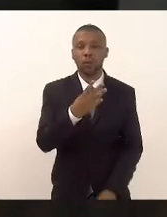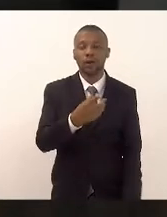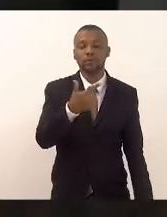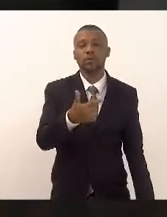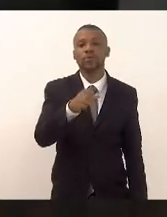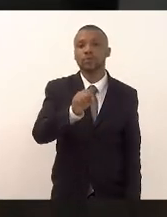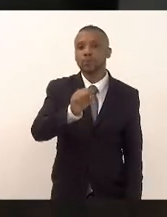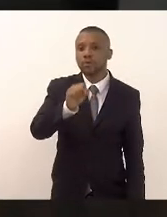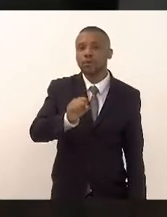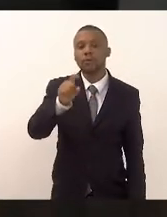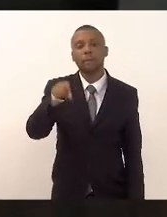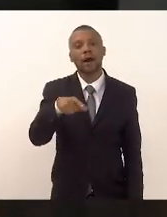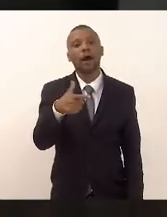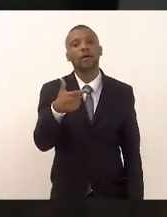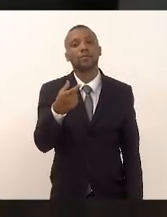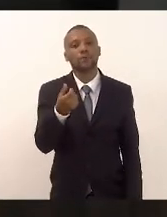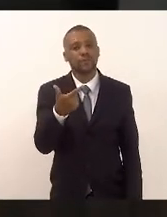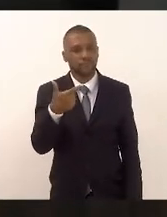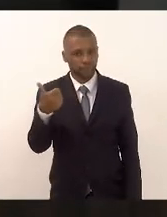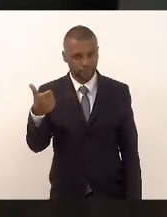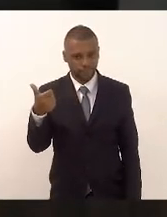4288 de 2021,